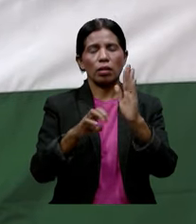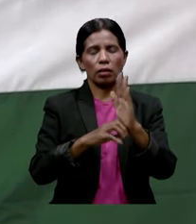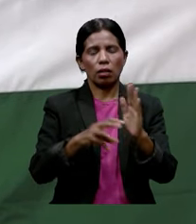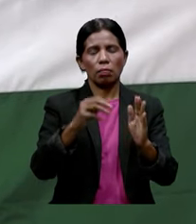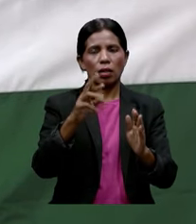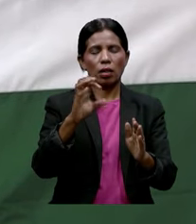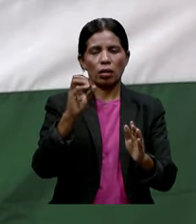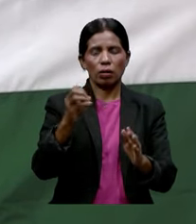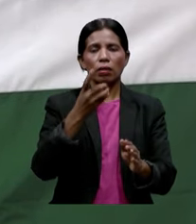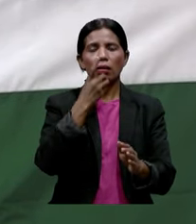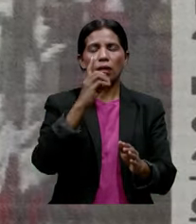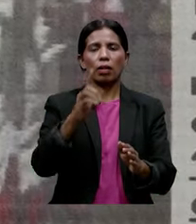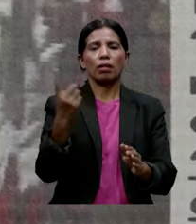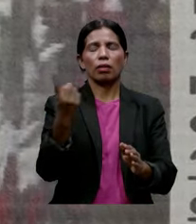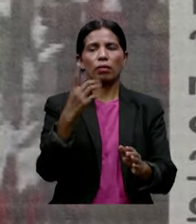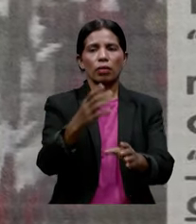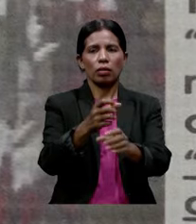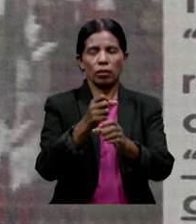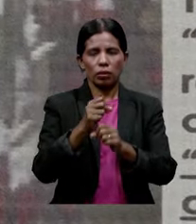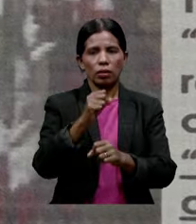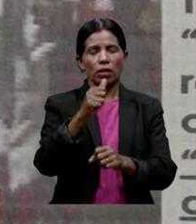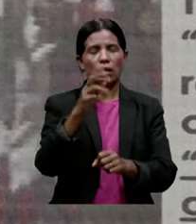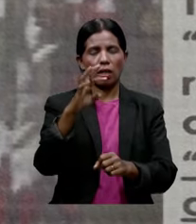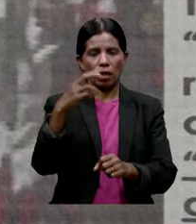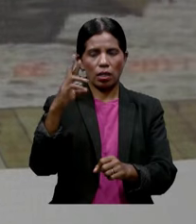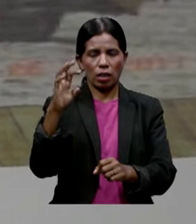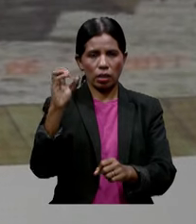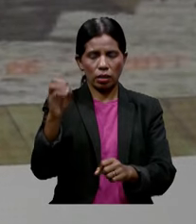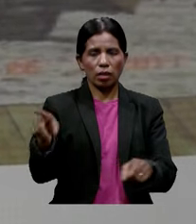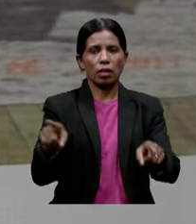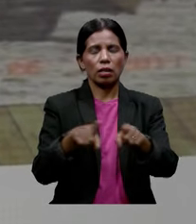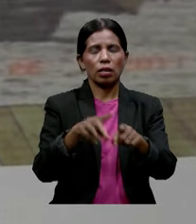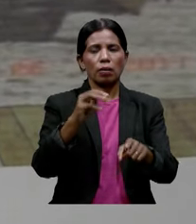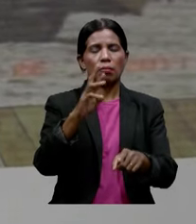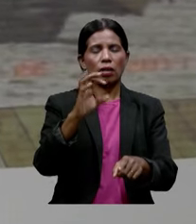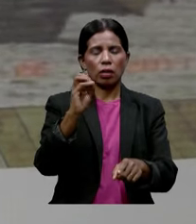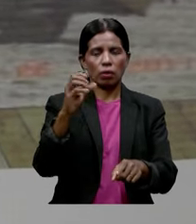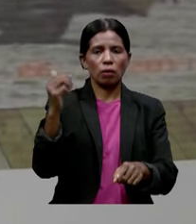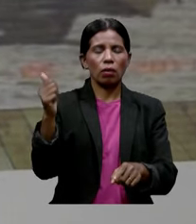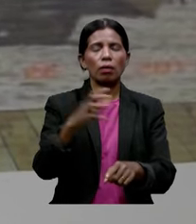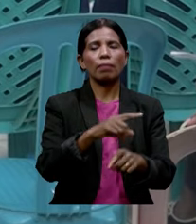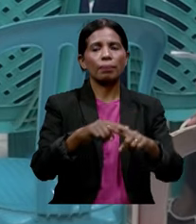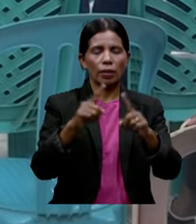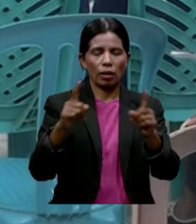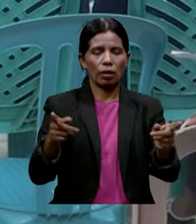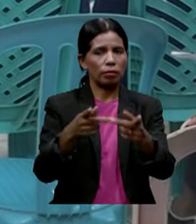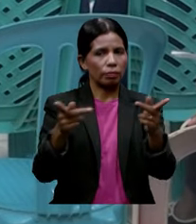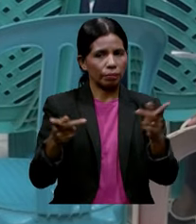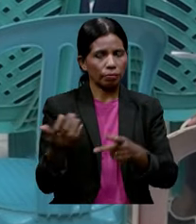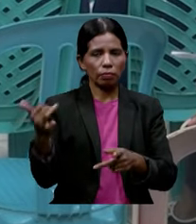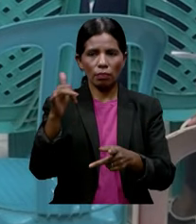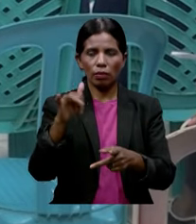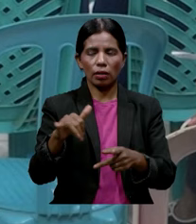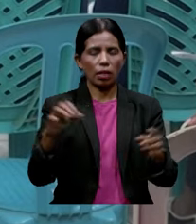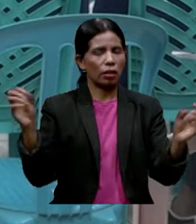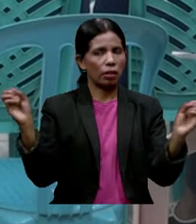declara bebek a tosimo solução os Sahara Ocidental, anessa Marroco nia soberania, mas be movimento Sahara Ocidental